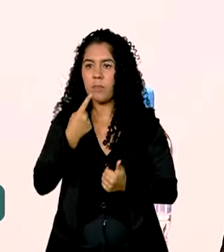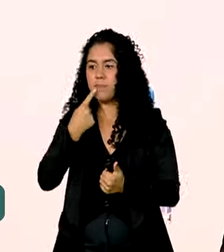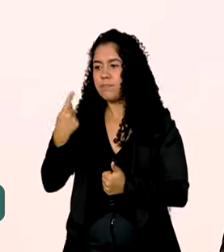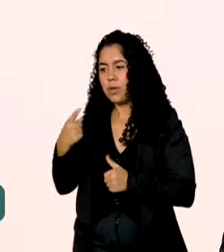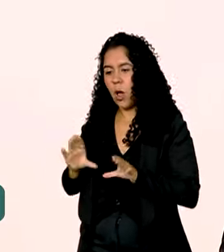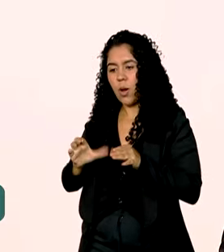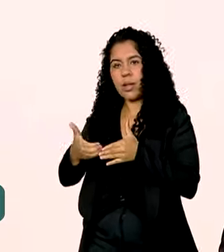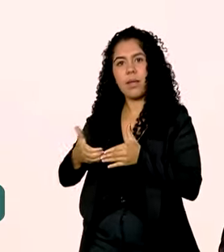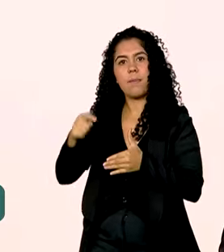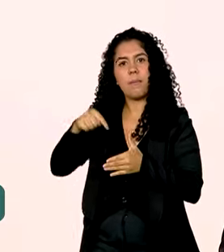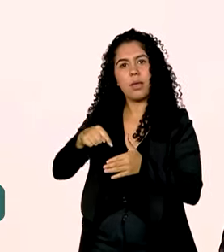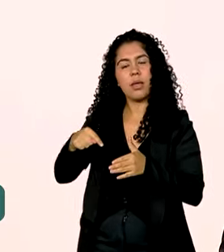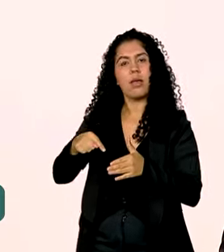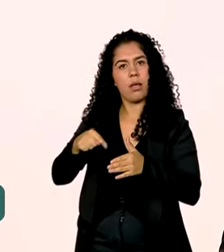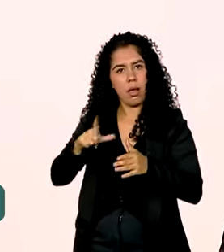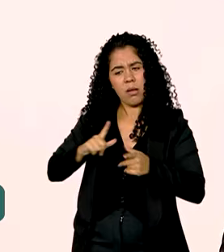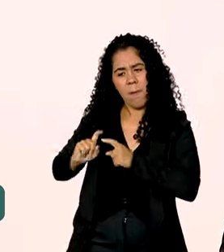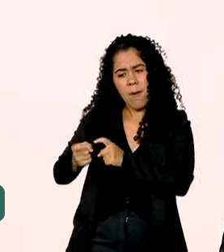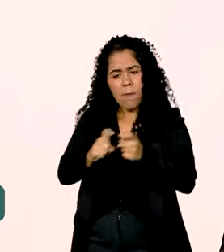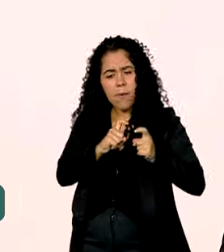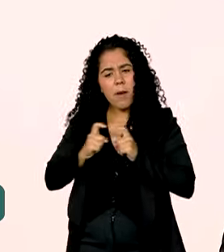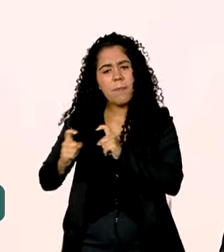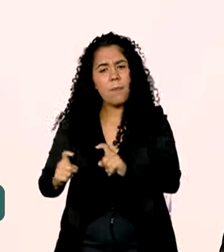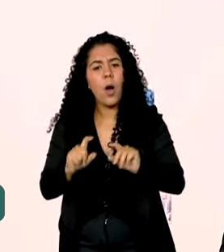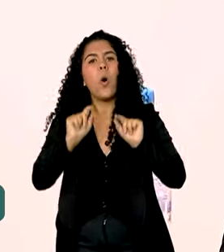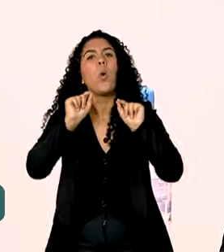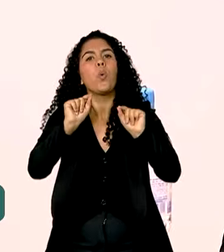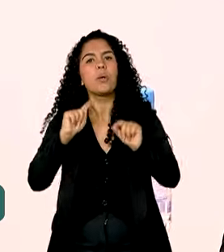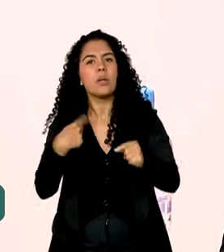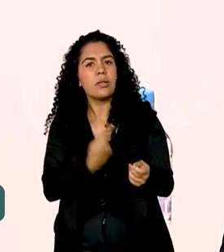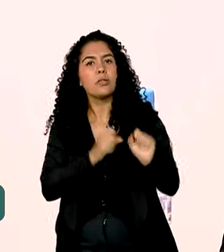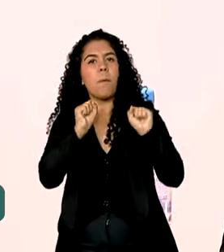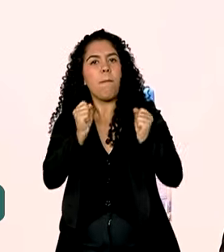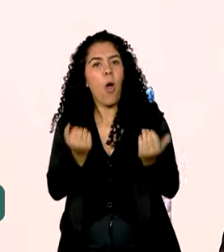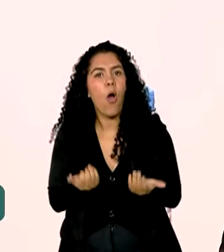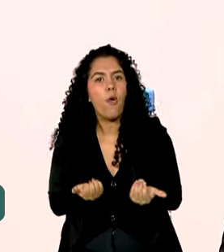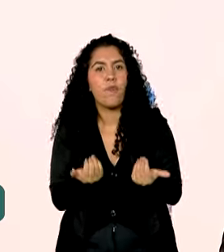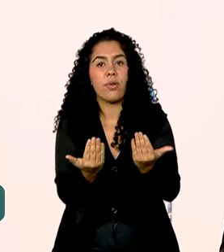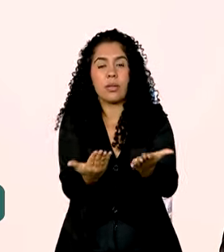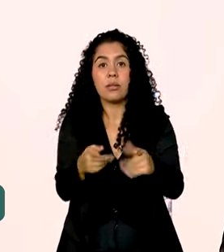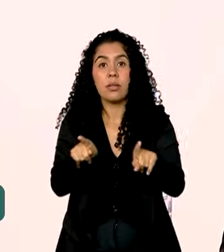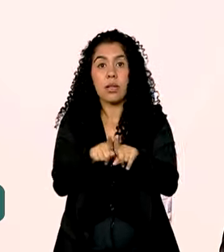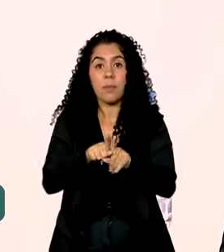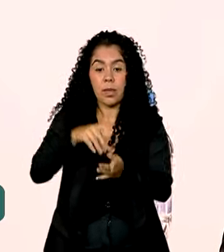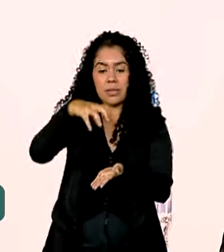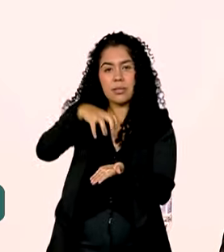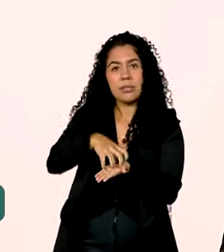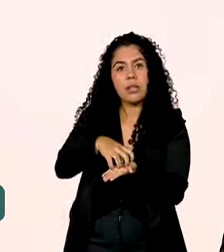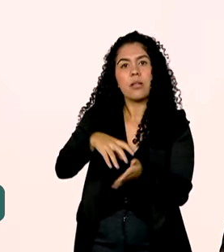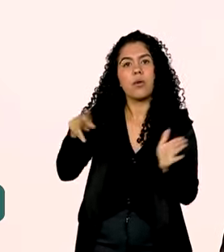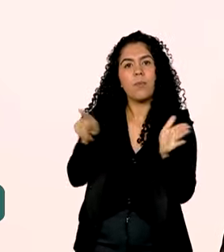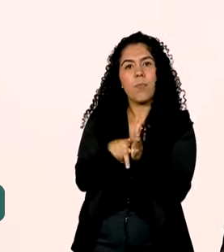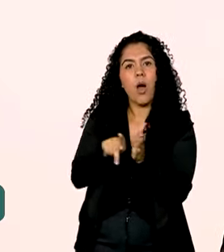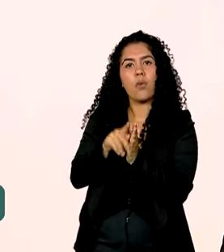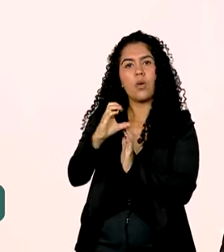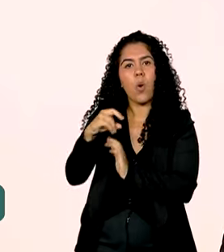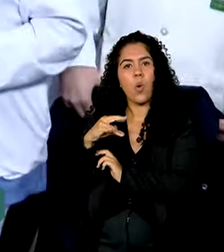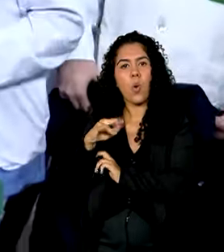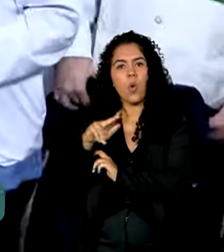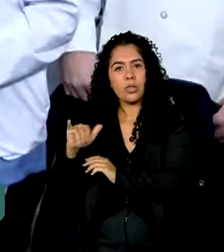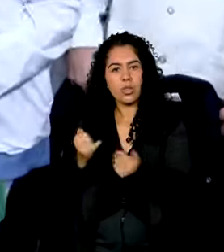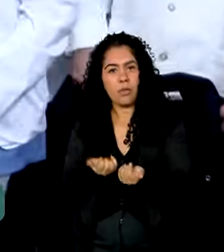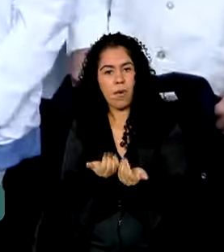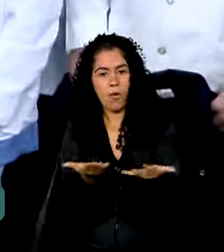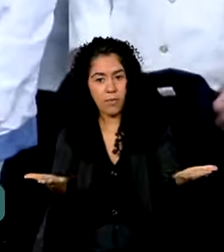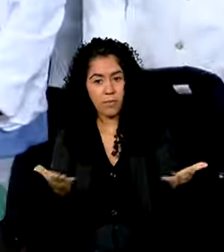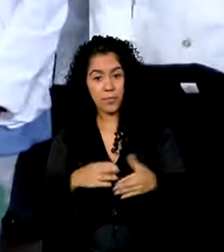recentemente, entendendo tudo que o Clínicas pode passar a entregar, inclusive um centro integrado de oncologia que está desenhado para funcionar.